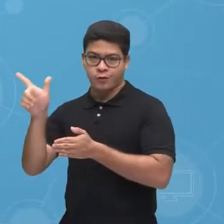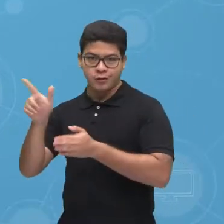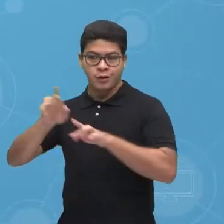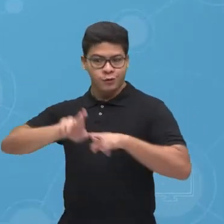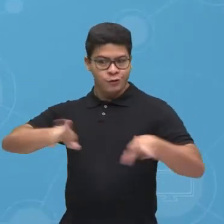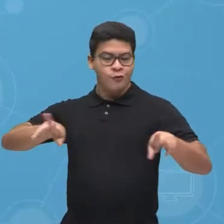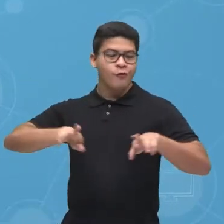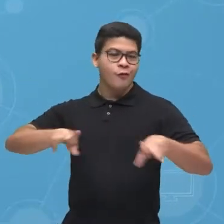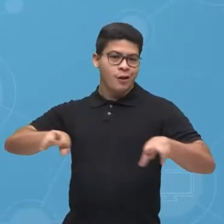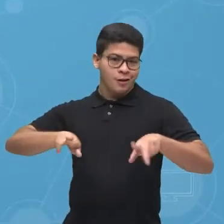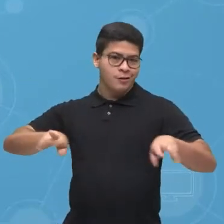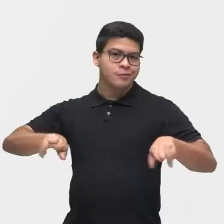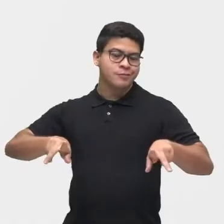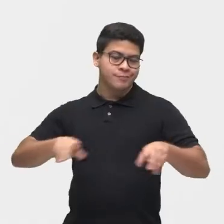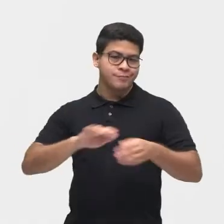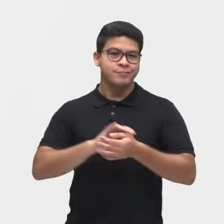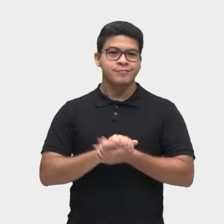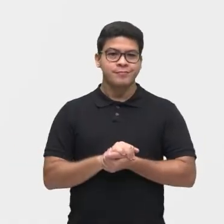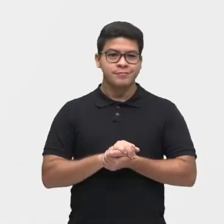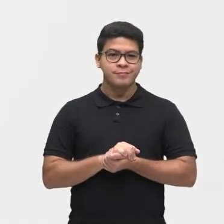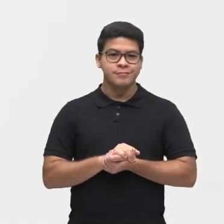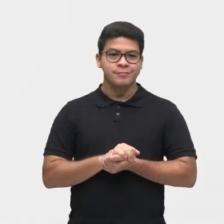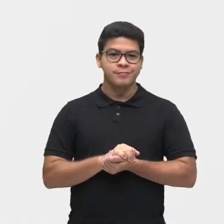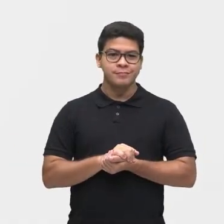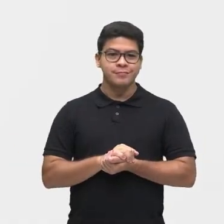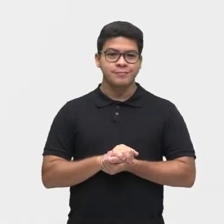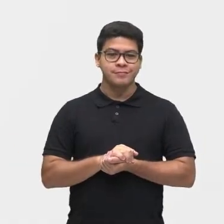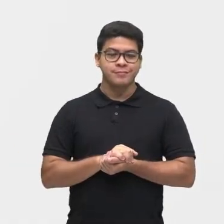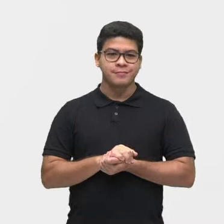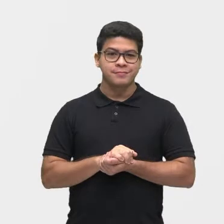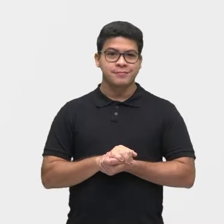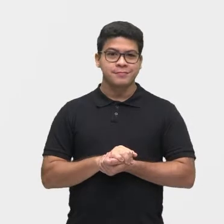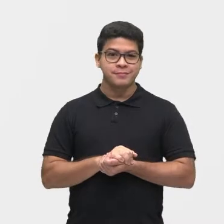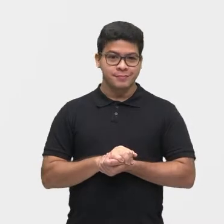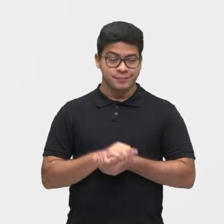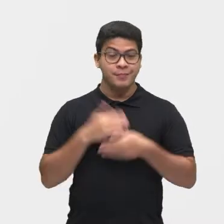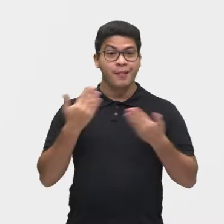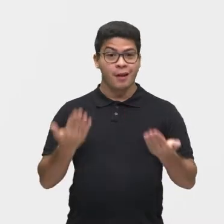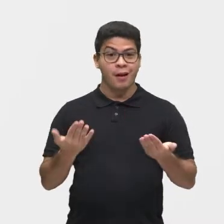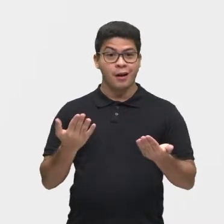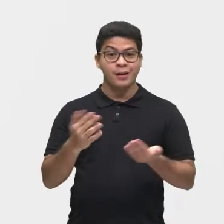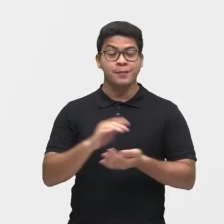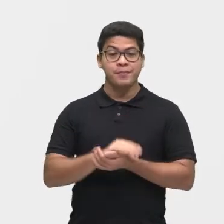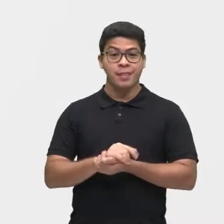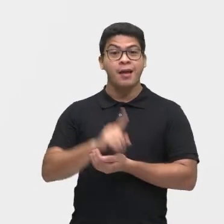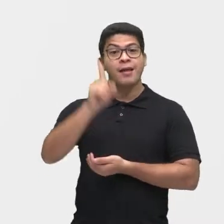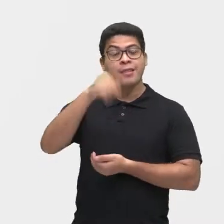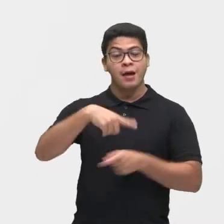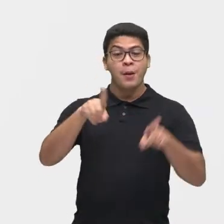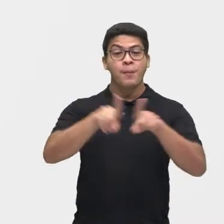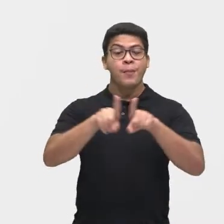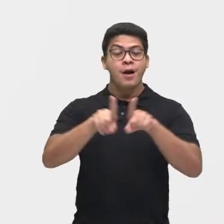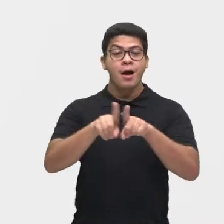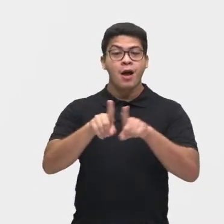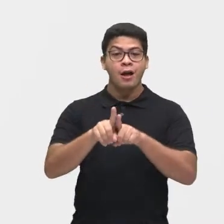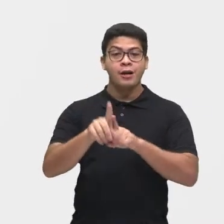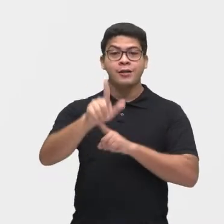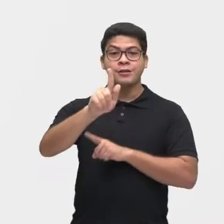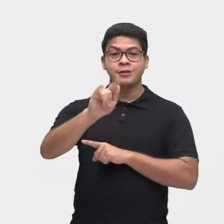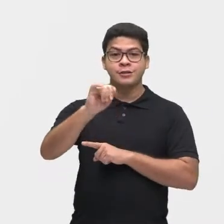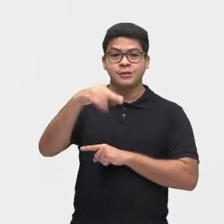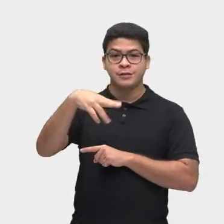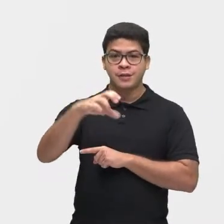ginástica rítmica, ok? Voltando lá, vamos ver aí, ó, que inicialmente chamaram de ginástica moderna. Então, ela tinha esse